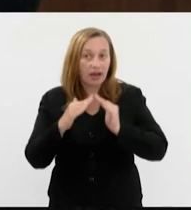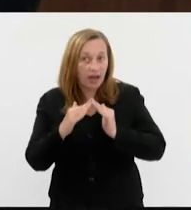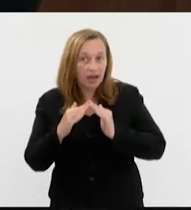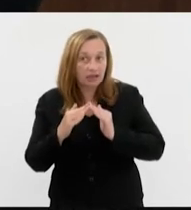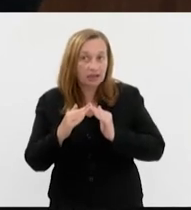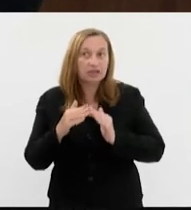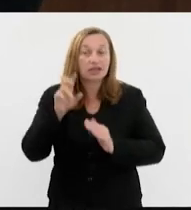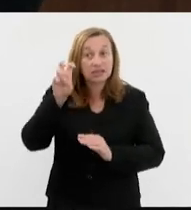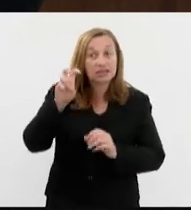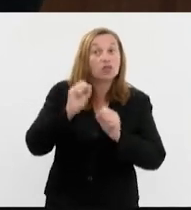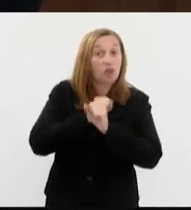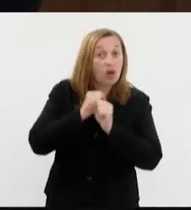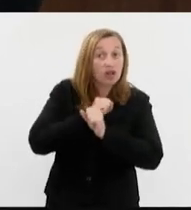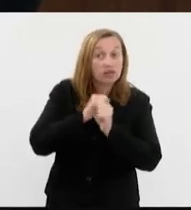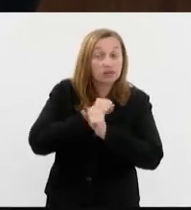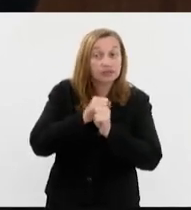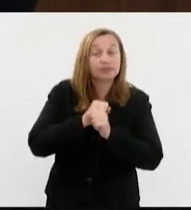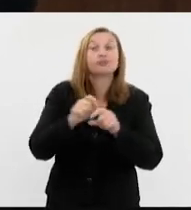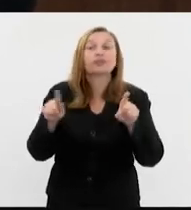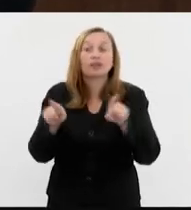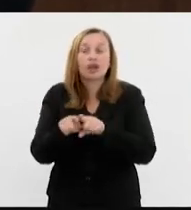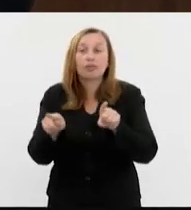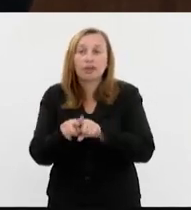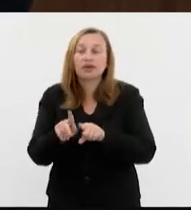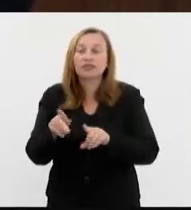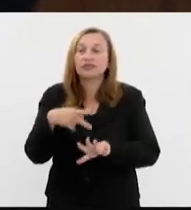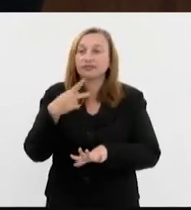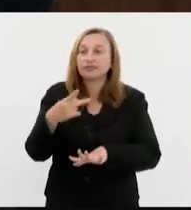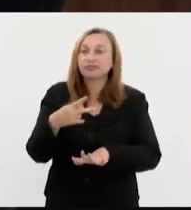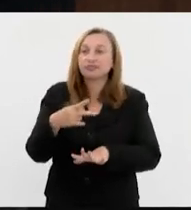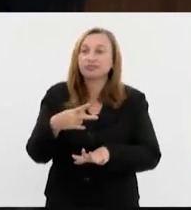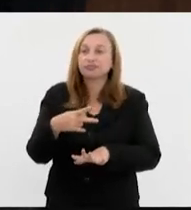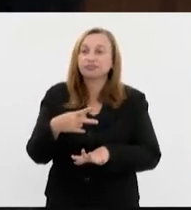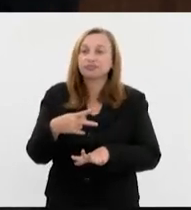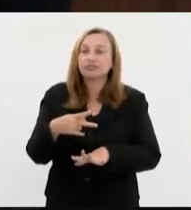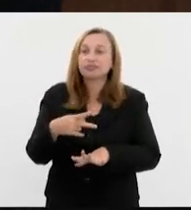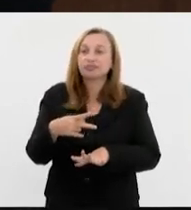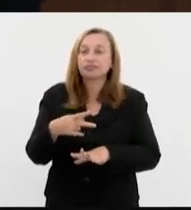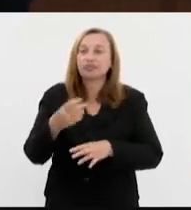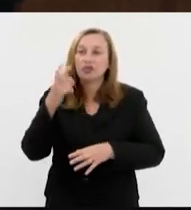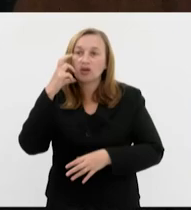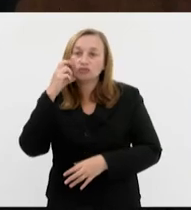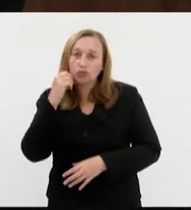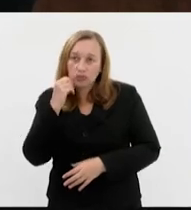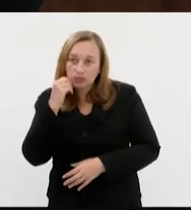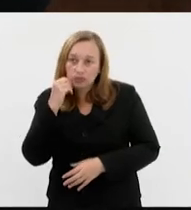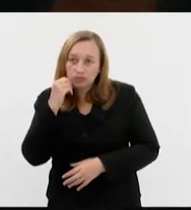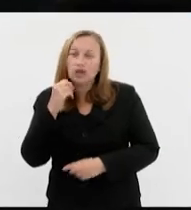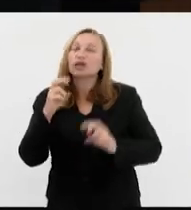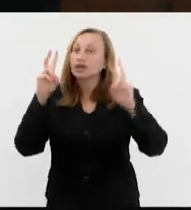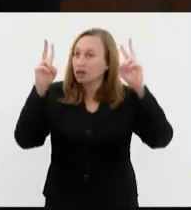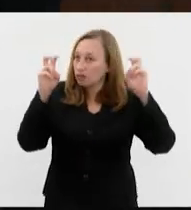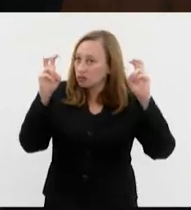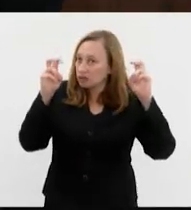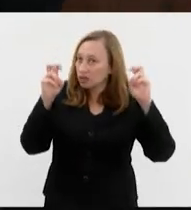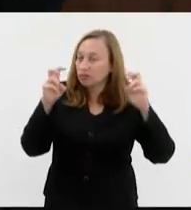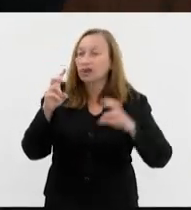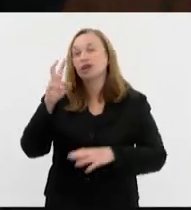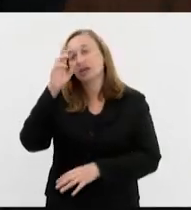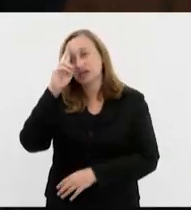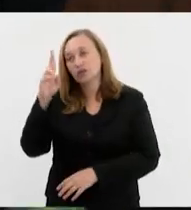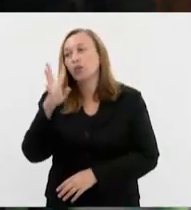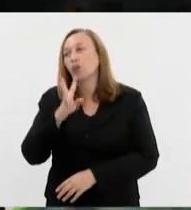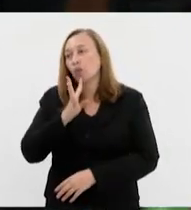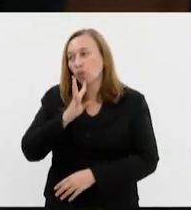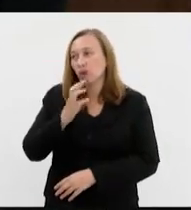já há 5 anos, ele também traz a questão da adoção, que é um tema que Vossa Excelência conhece